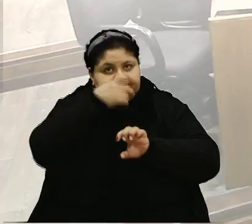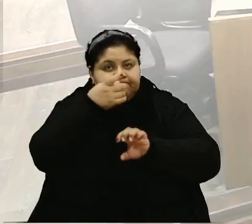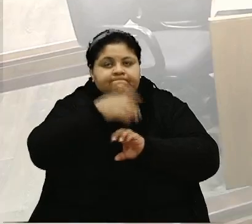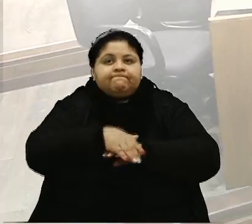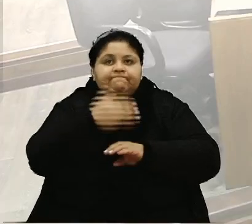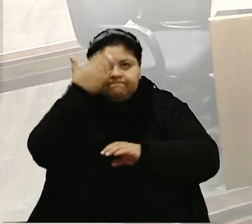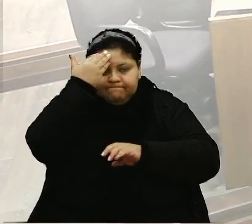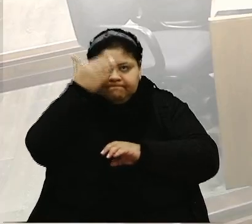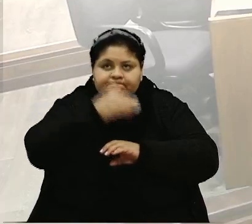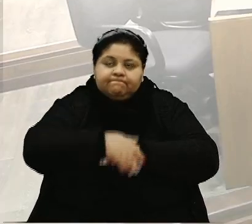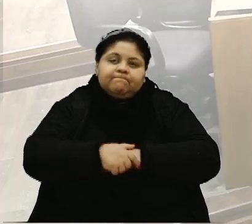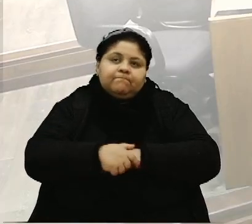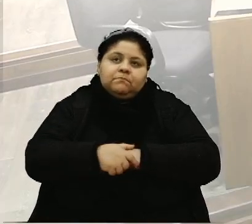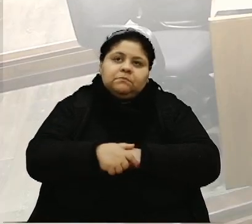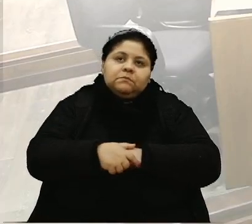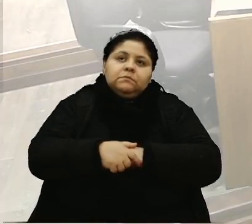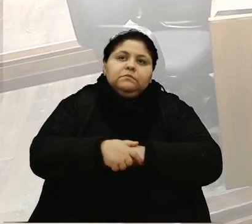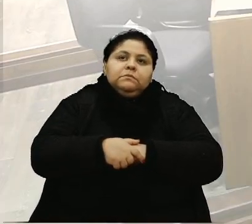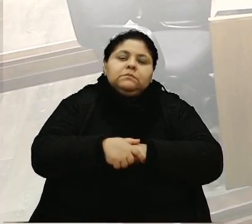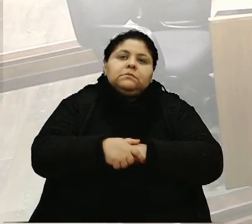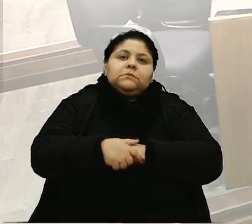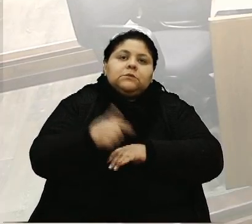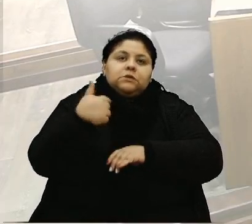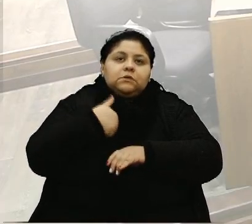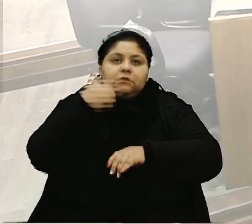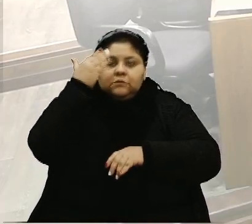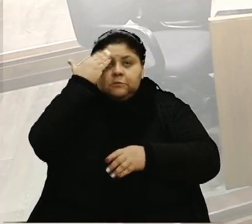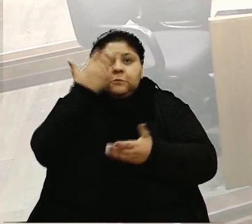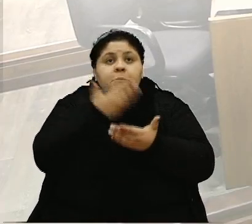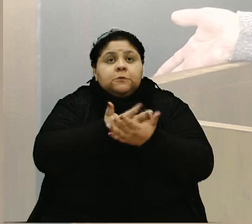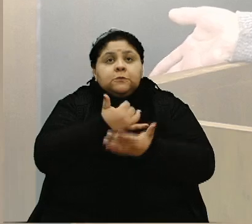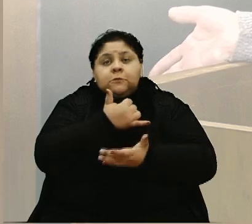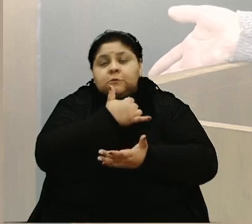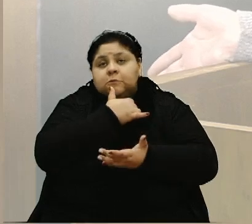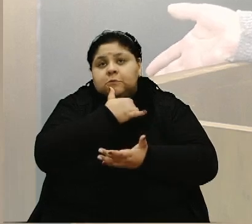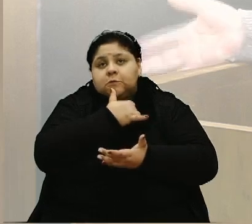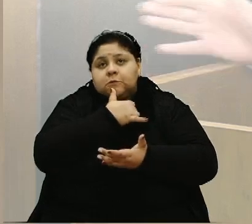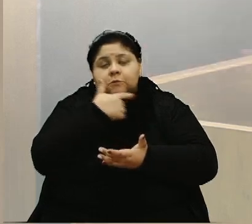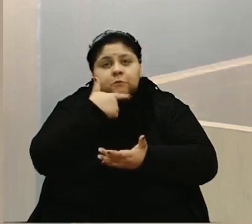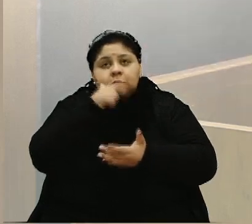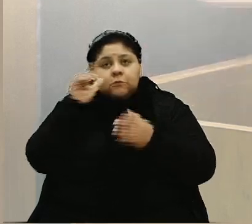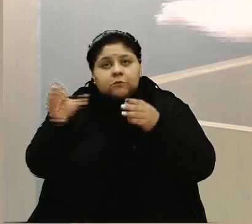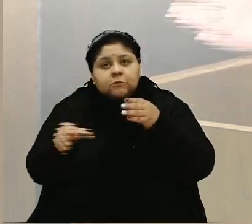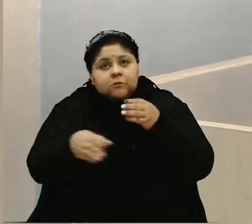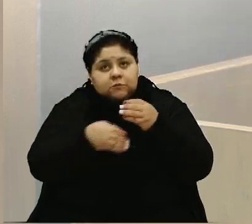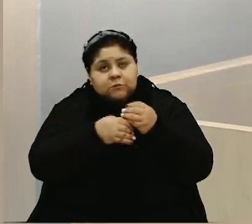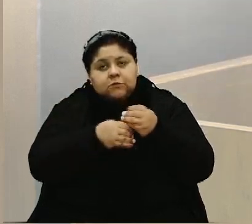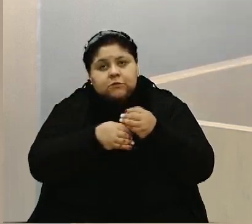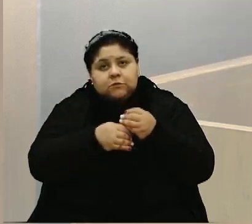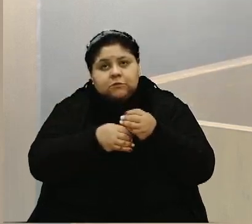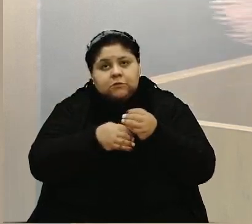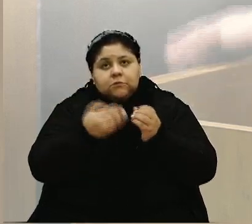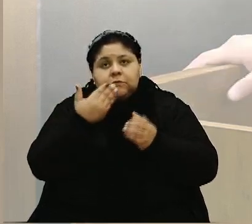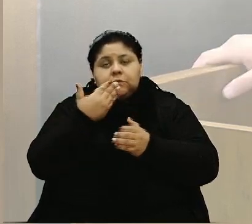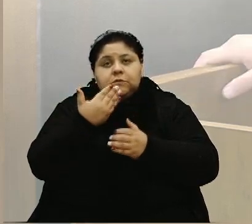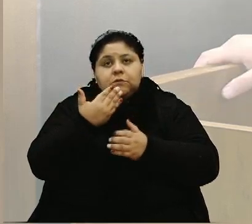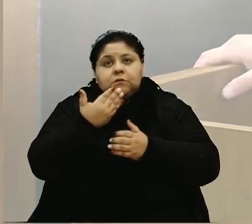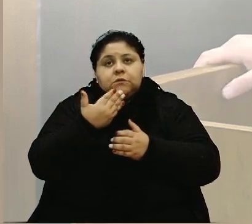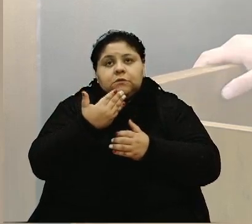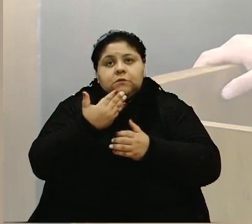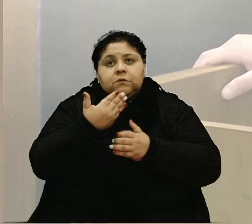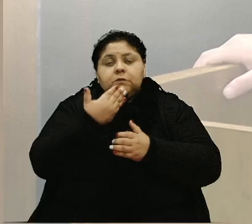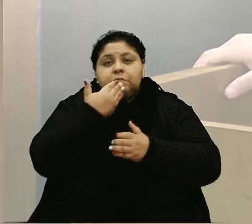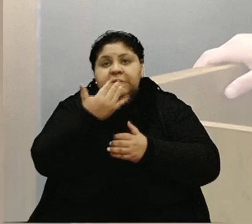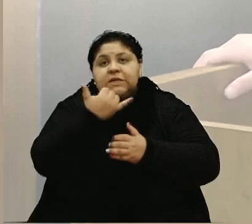Muito obrigado. Eu acredito que, infelizmente, não vai mais dar tempo de ceder os apartes. Peço desculpa ao restante